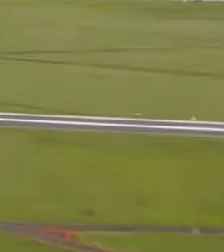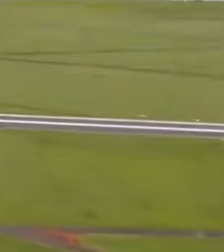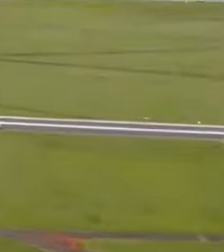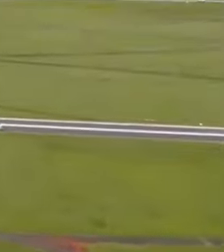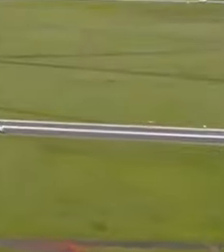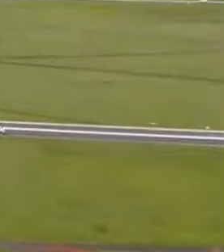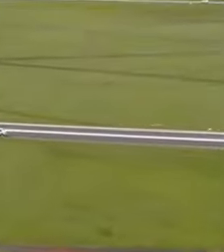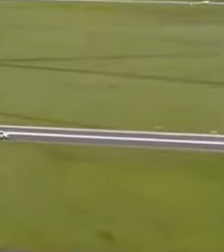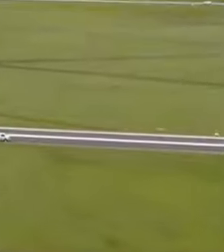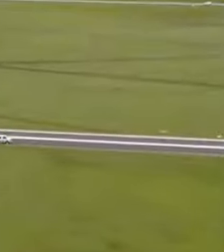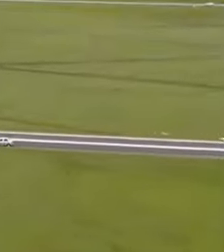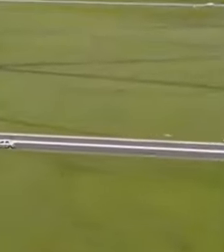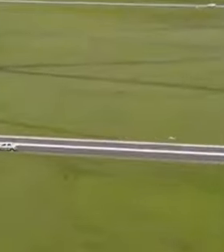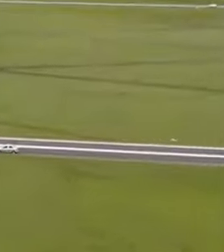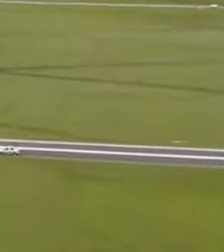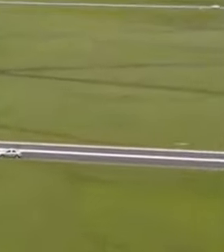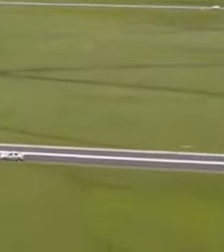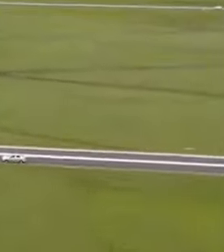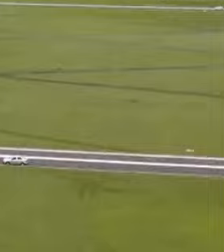Tchau!